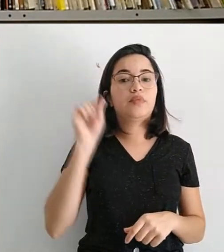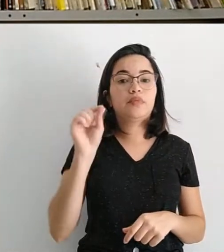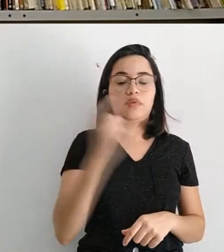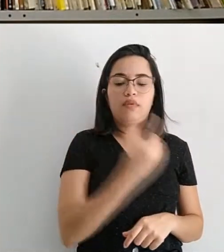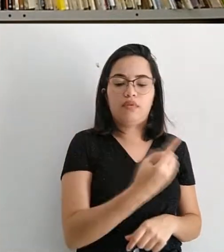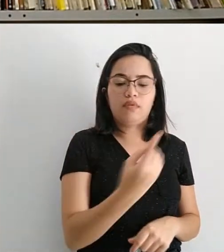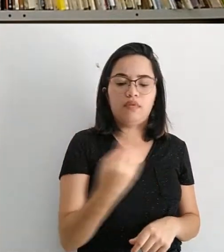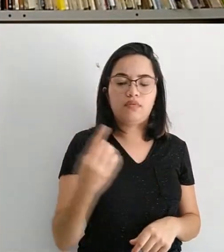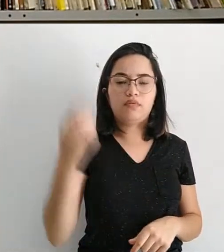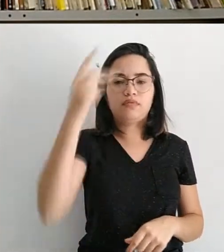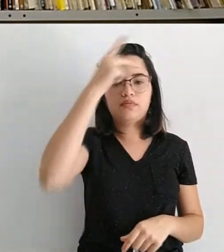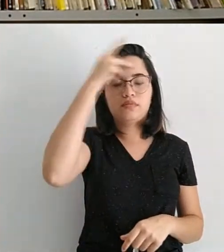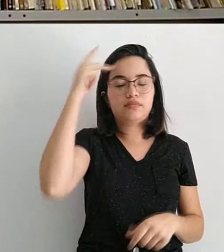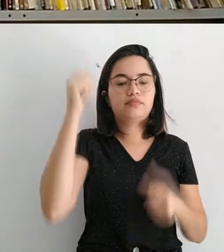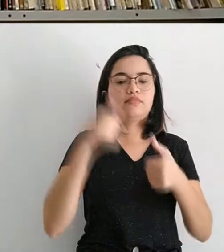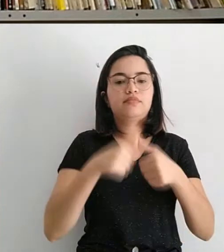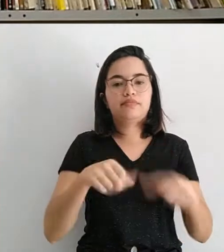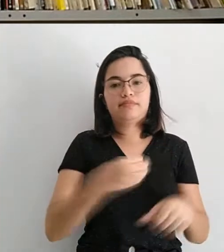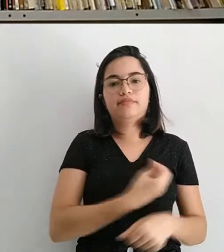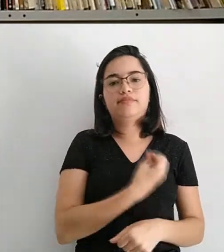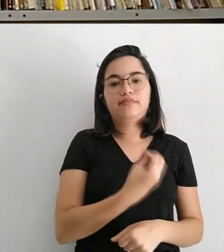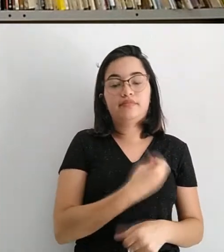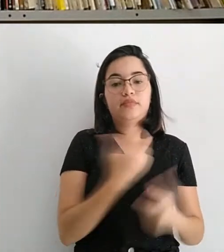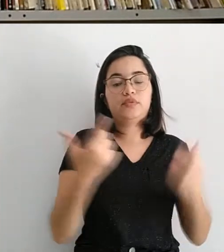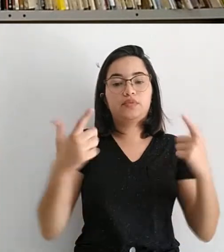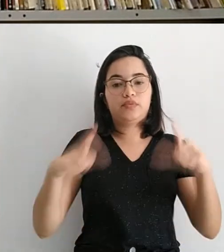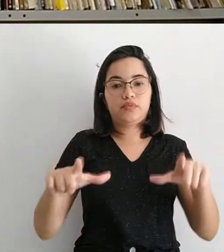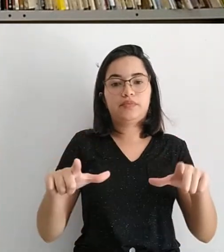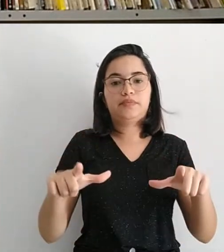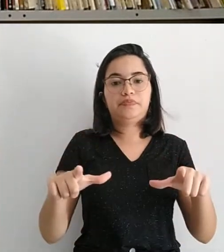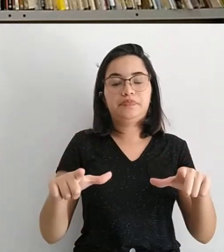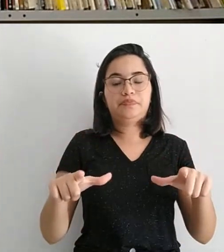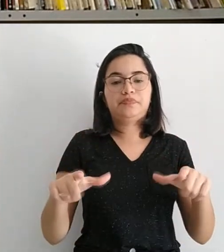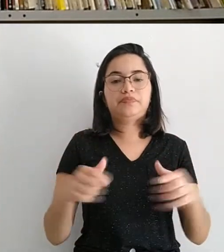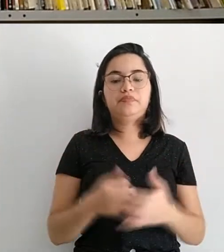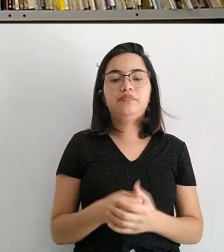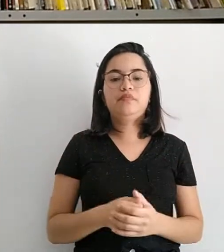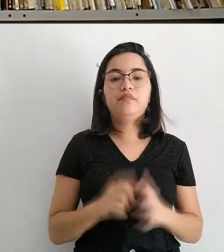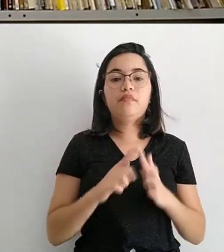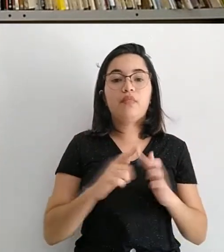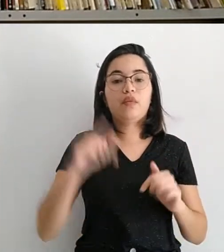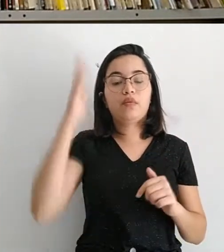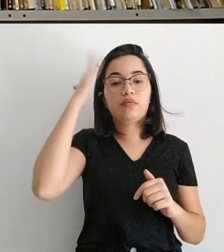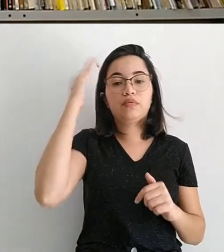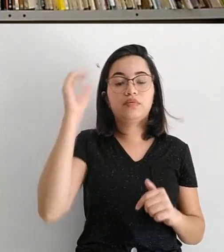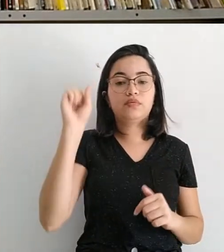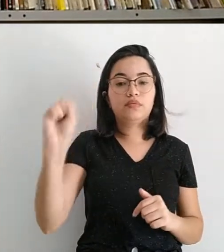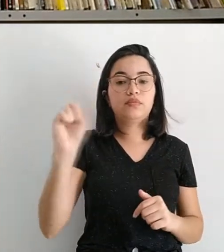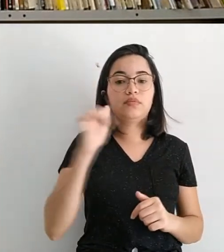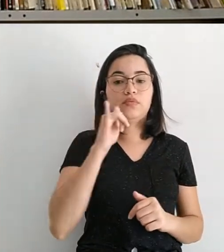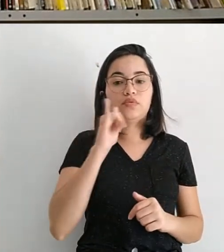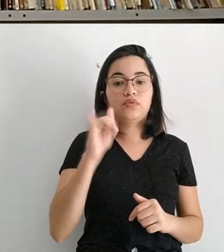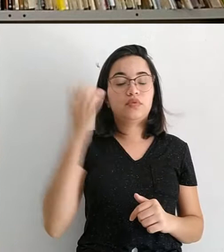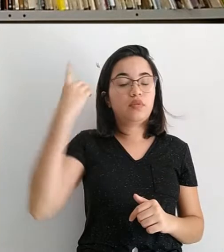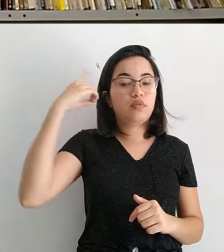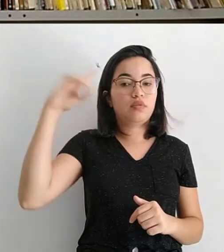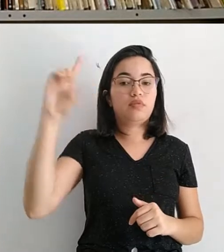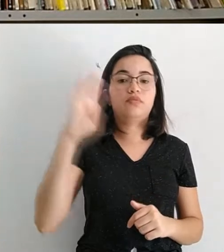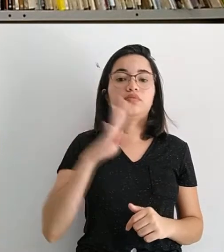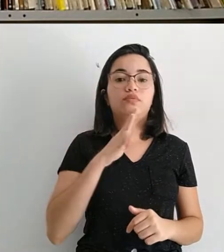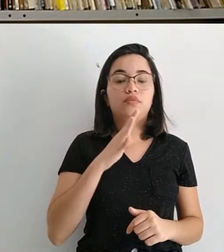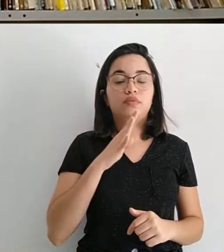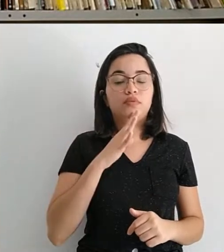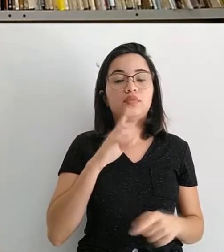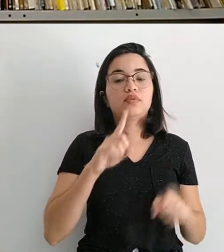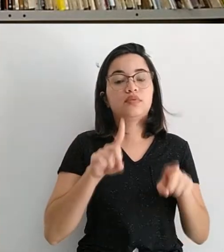cada uma daquelas pessoas está passando nesse lugar. Mas o Salomão, ele diz que Deus conhece